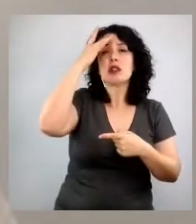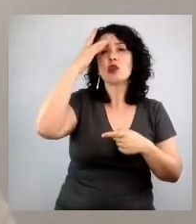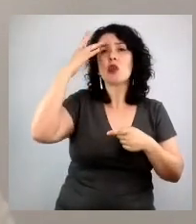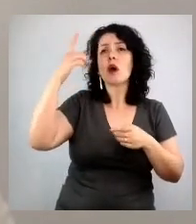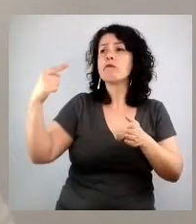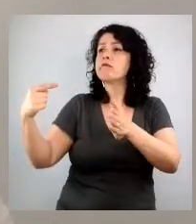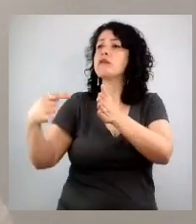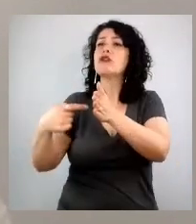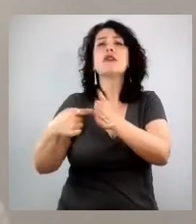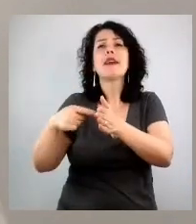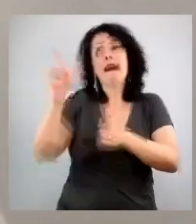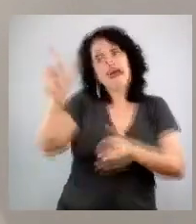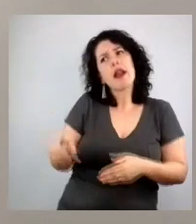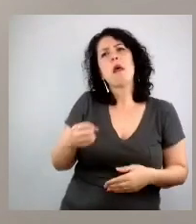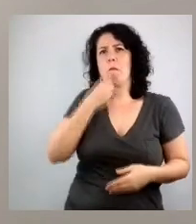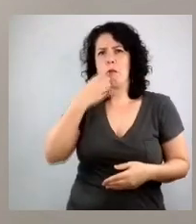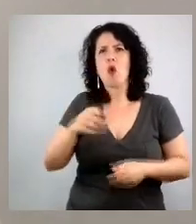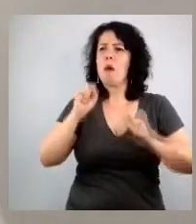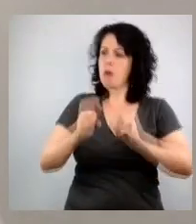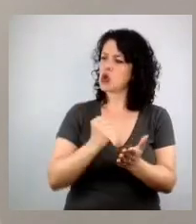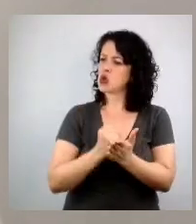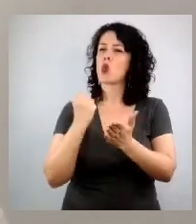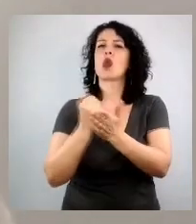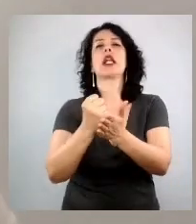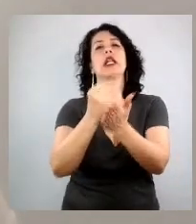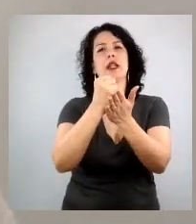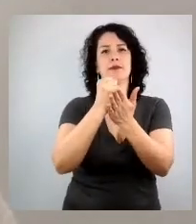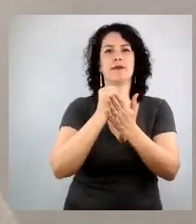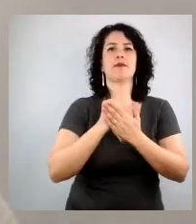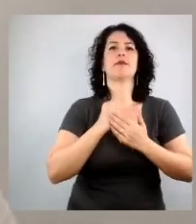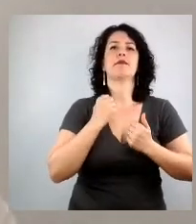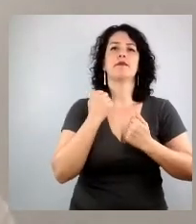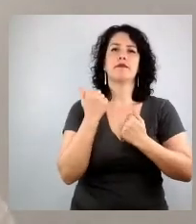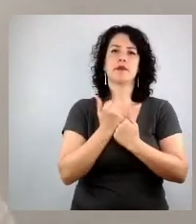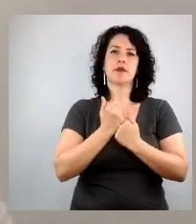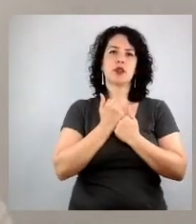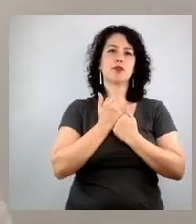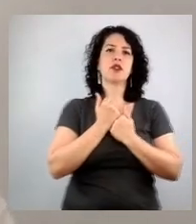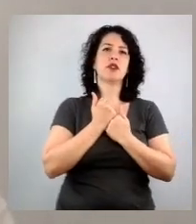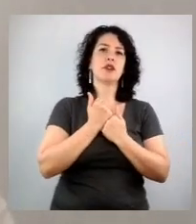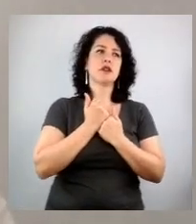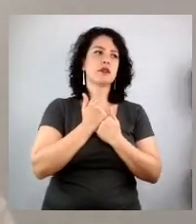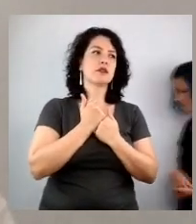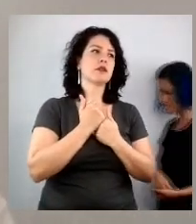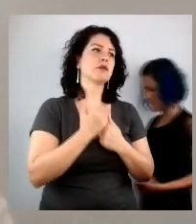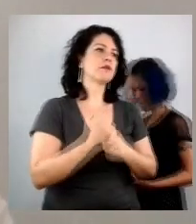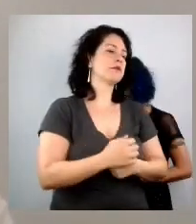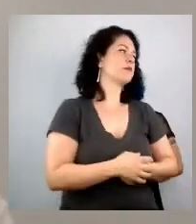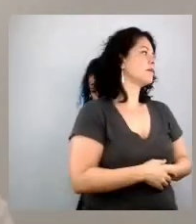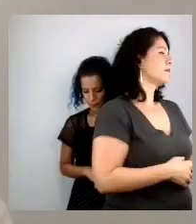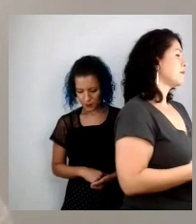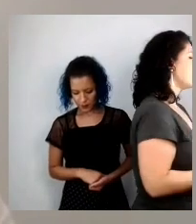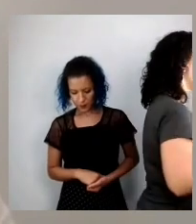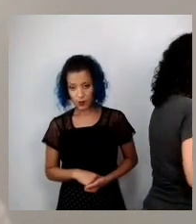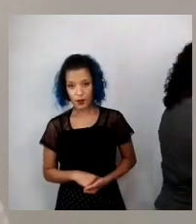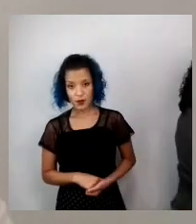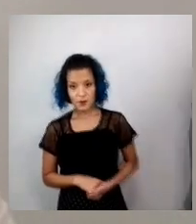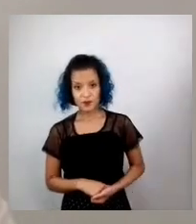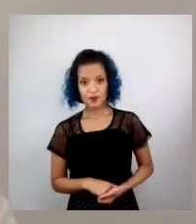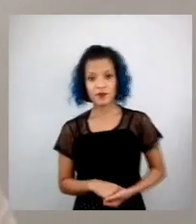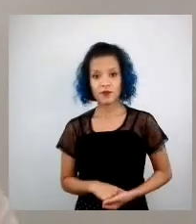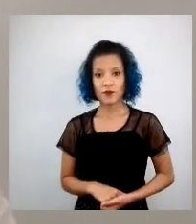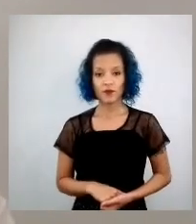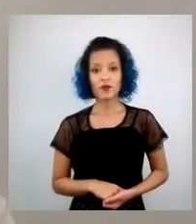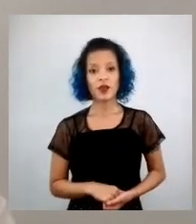que vai valer a pena. Inclusive, Diego de Oliveira foi uma das pessoas que me levou para a Coca-Cola, porque foi dar uma